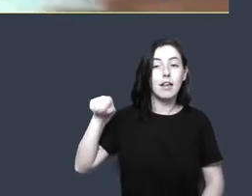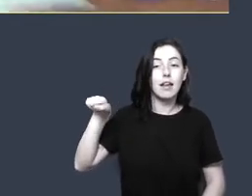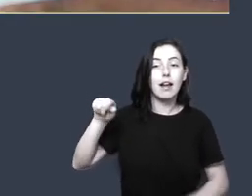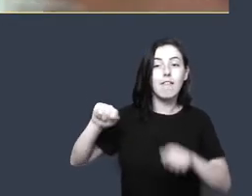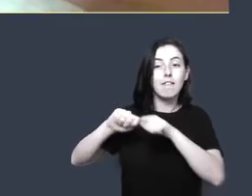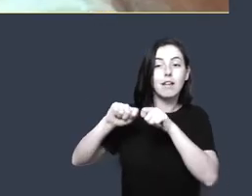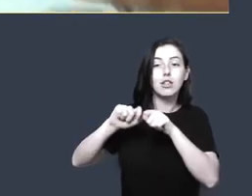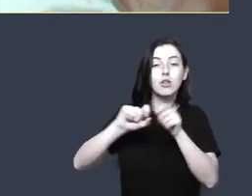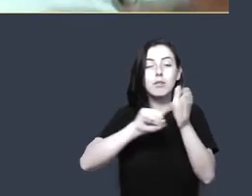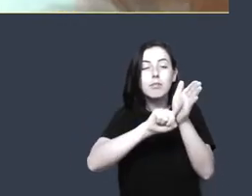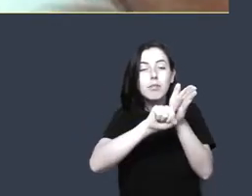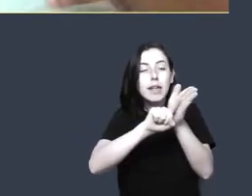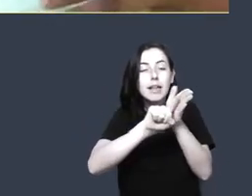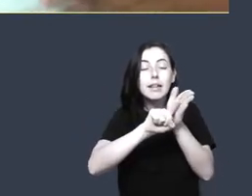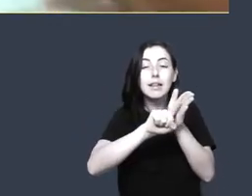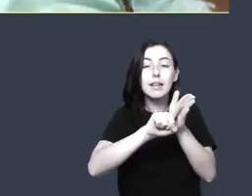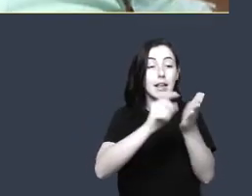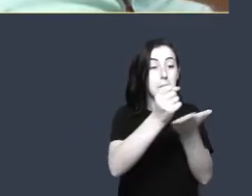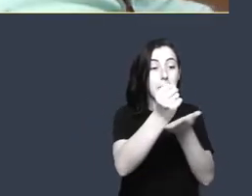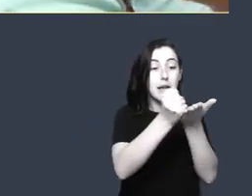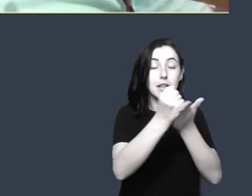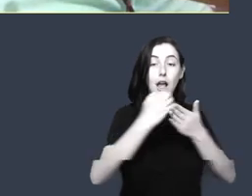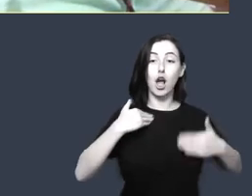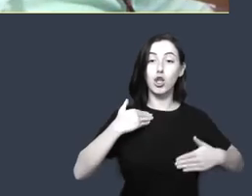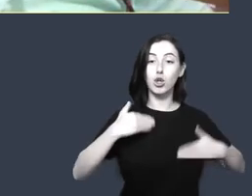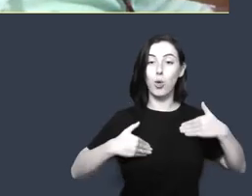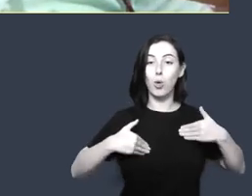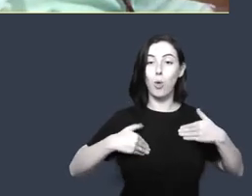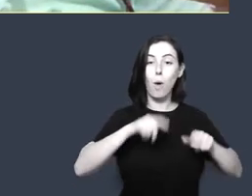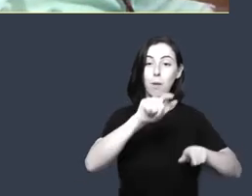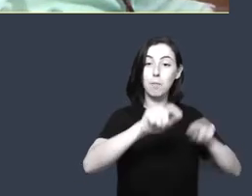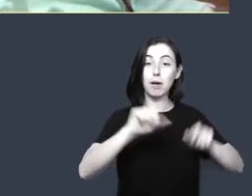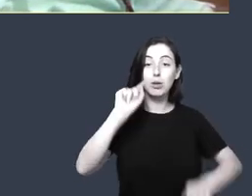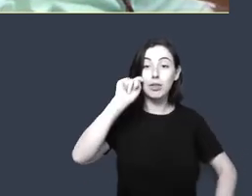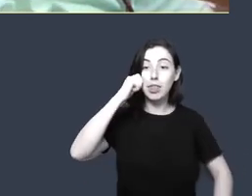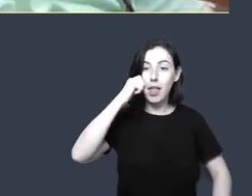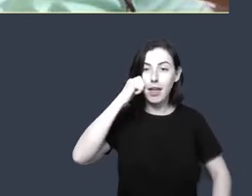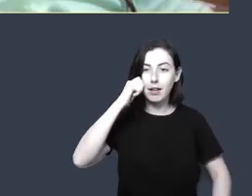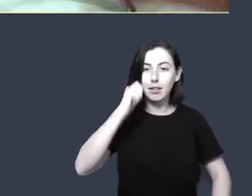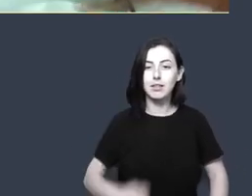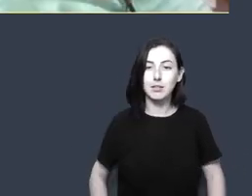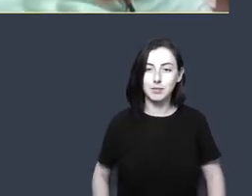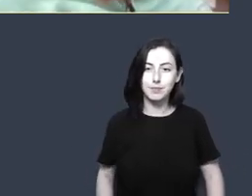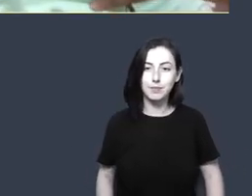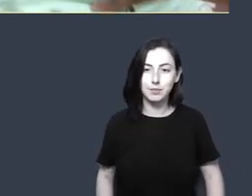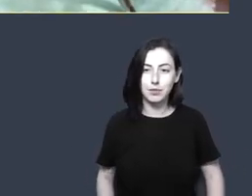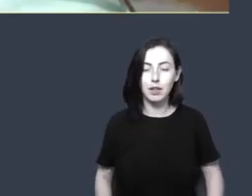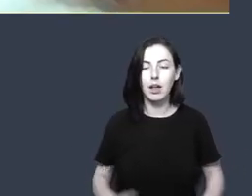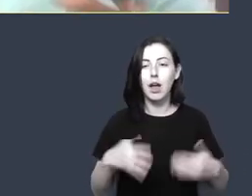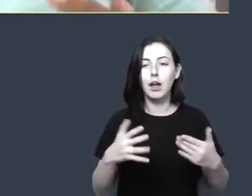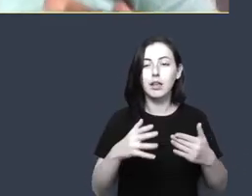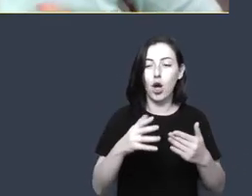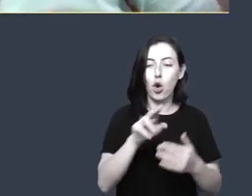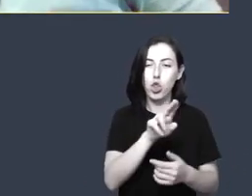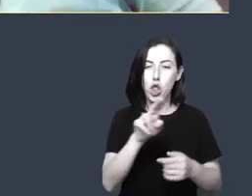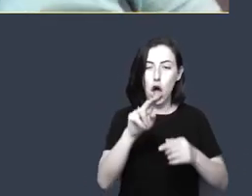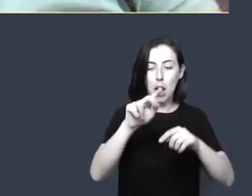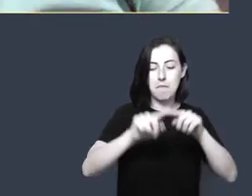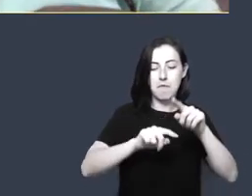das ferramentas eram sempre nomes que... Era isso, eram nomes que